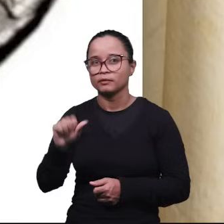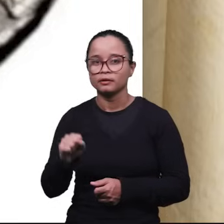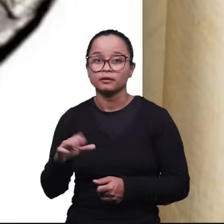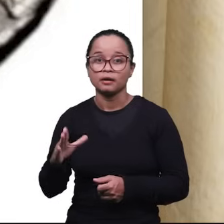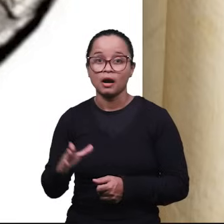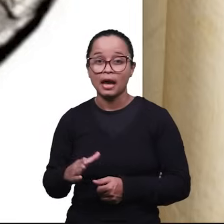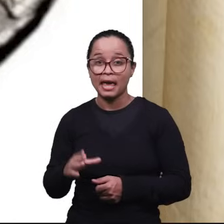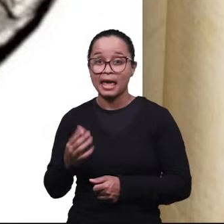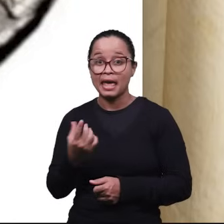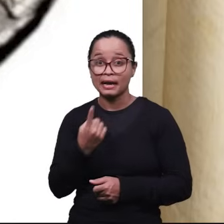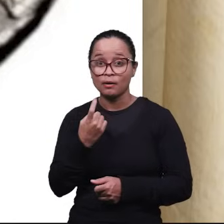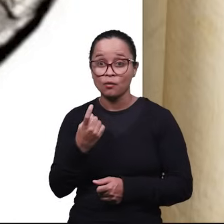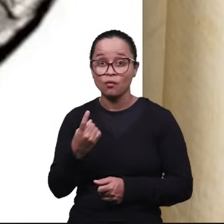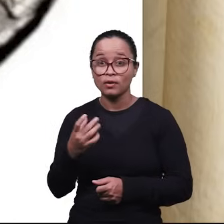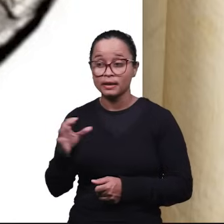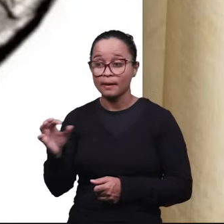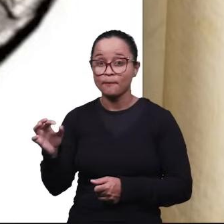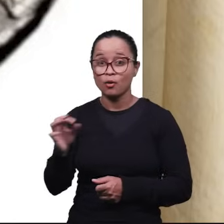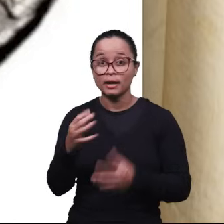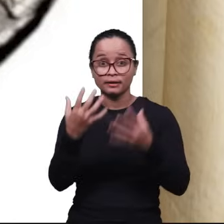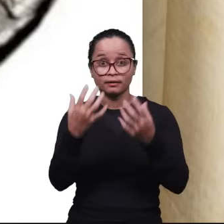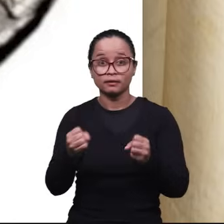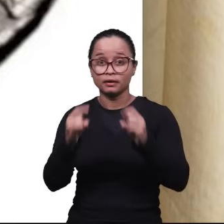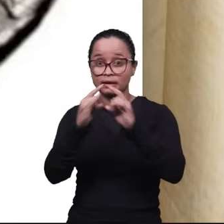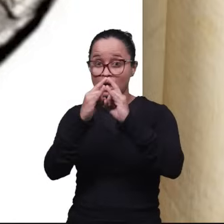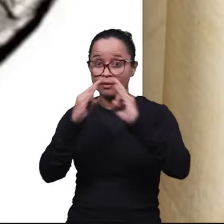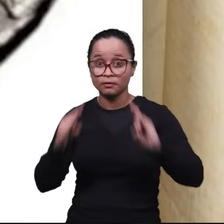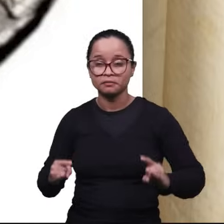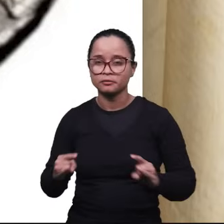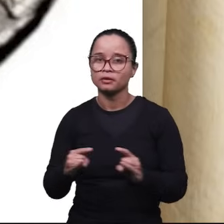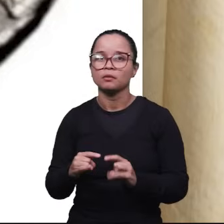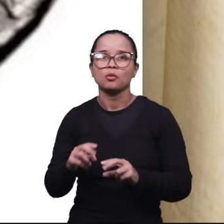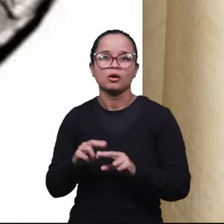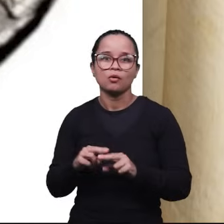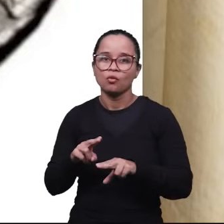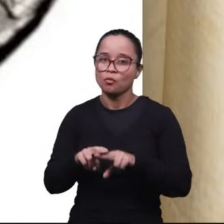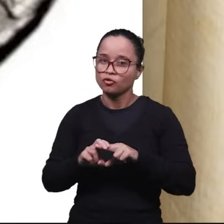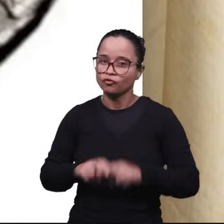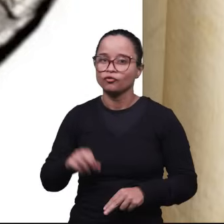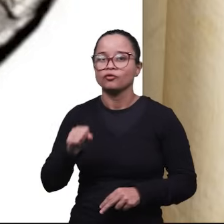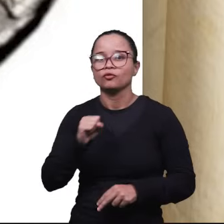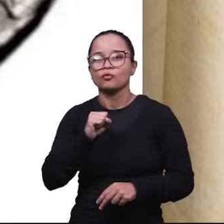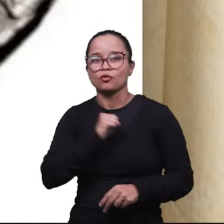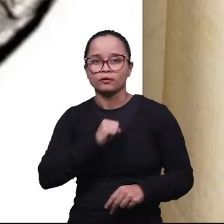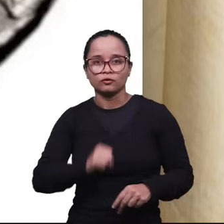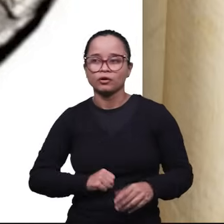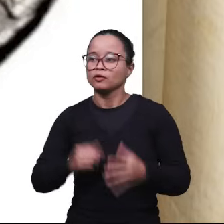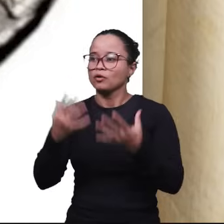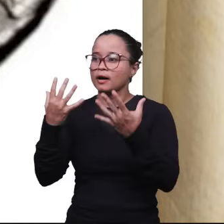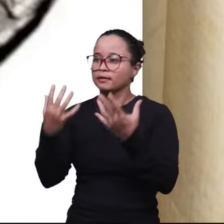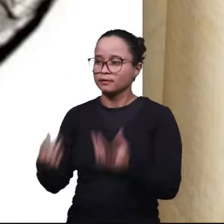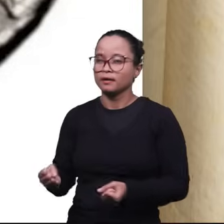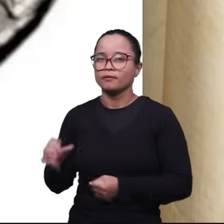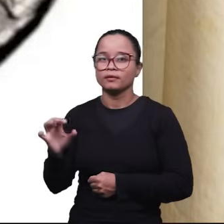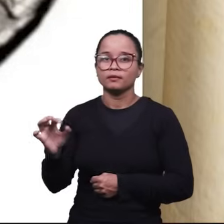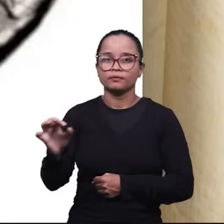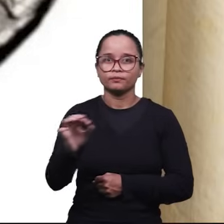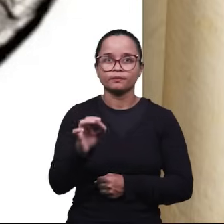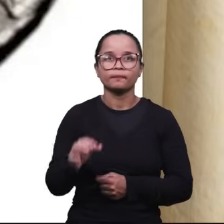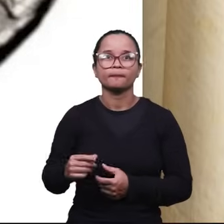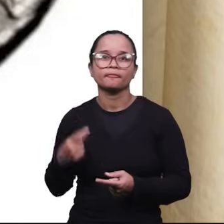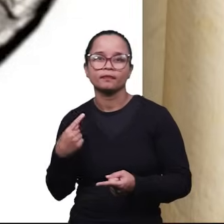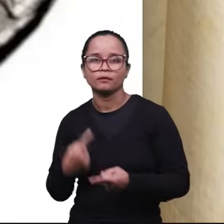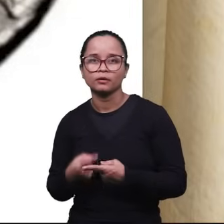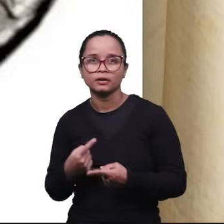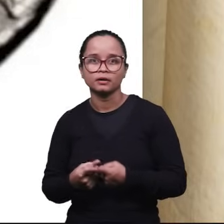moeda aceita no templo. Por algum motivo, os sacerdotes só aceitavam essa moeda. Talvez por não